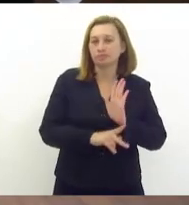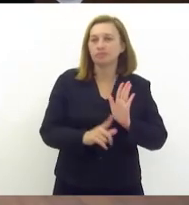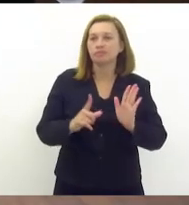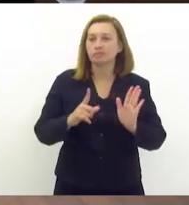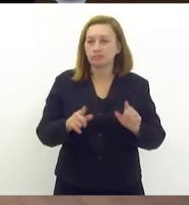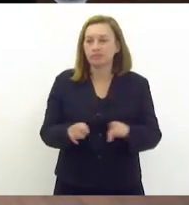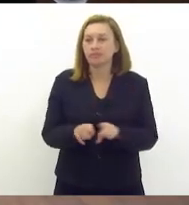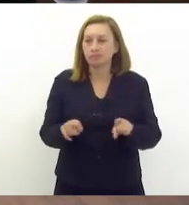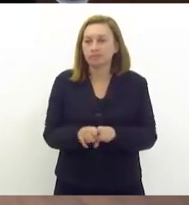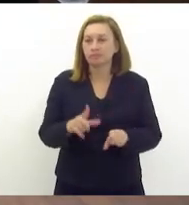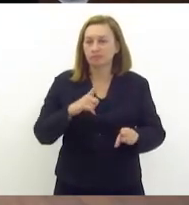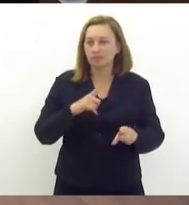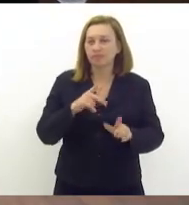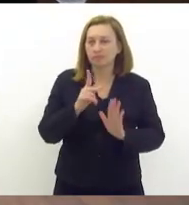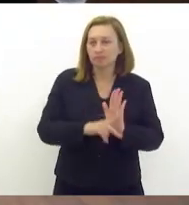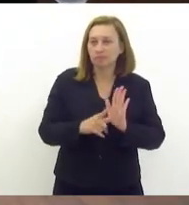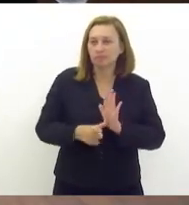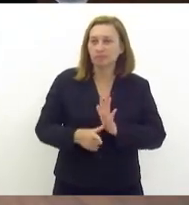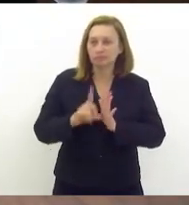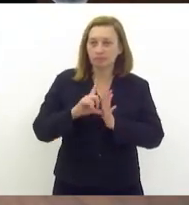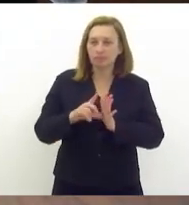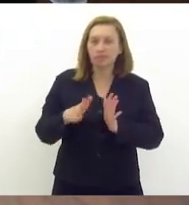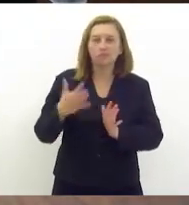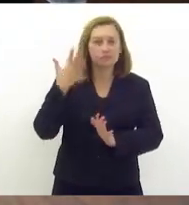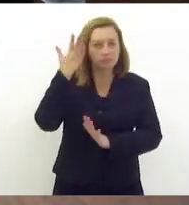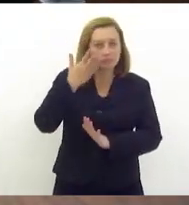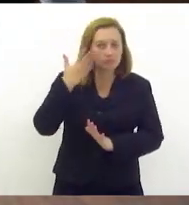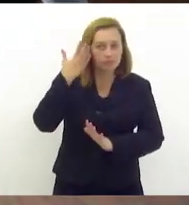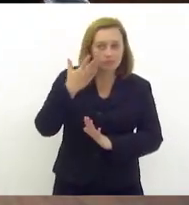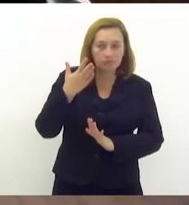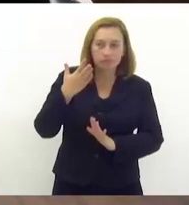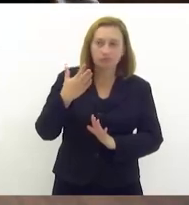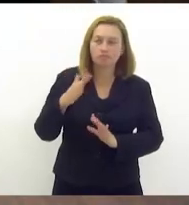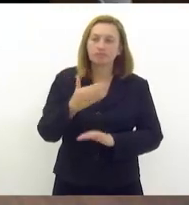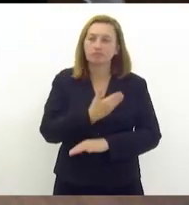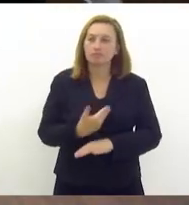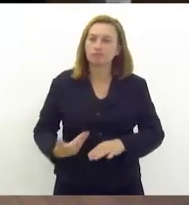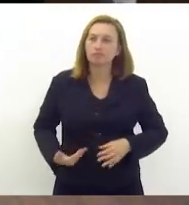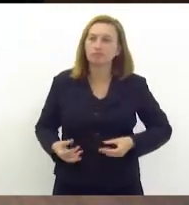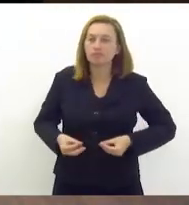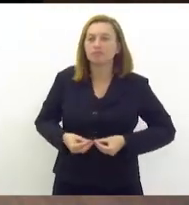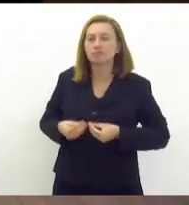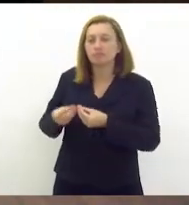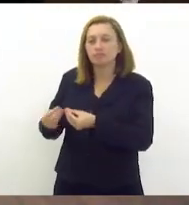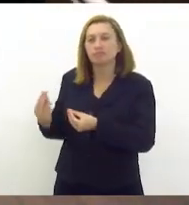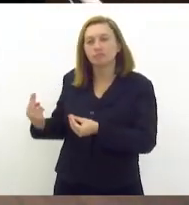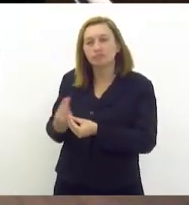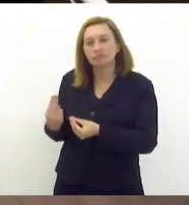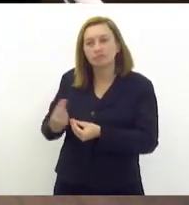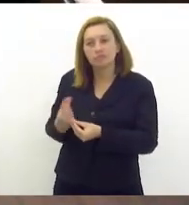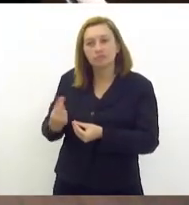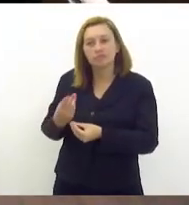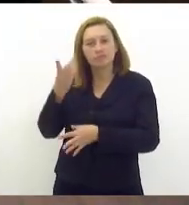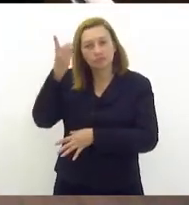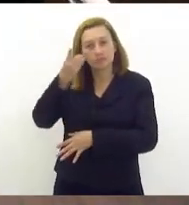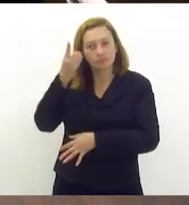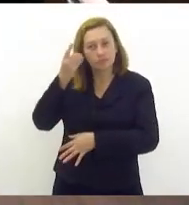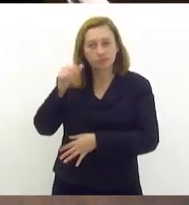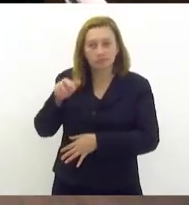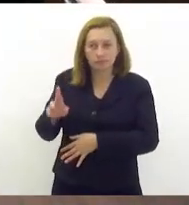certo que foi feito antes dessa mensagem do governador que eu cedi a co-autoria para o deputado